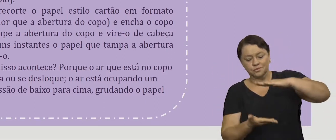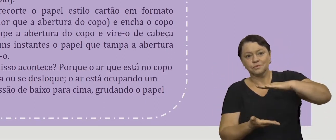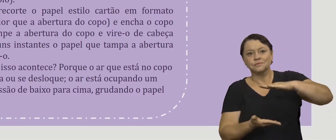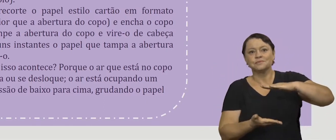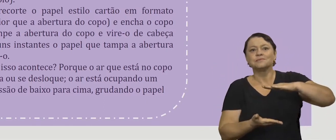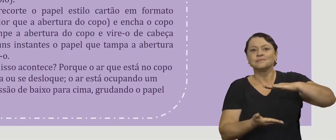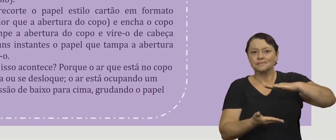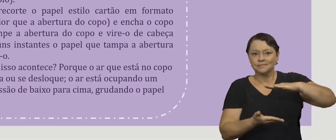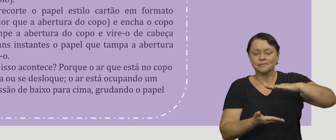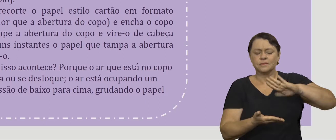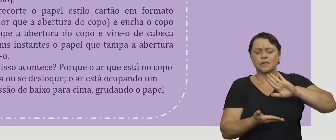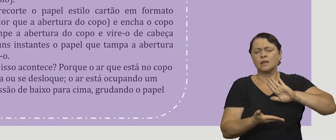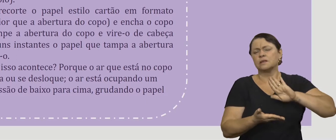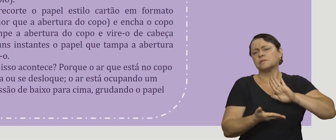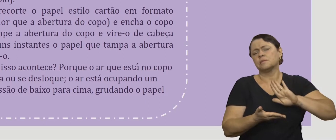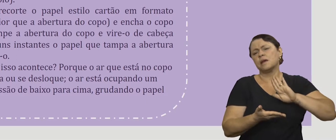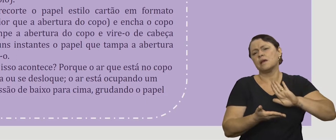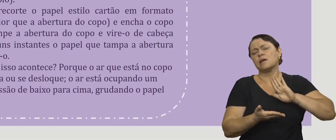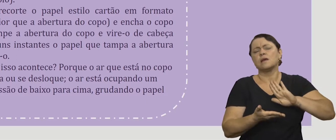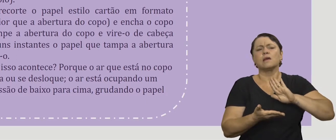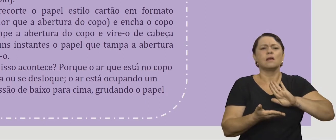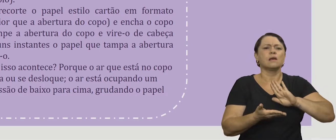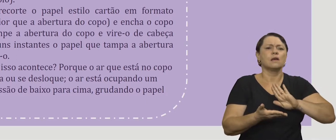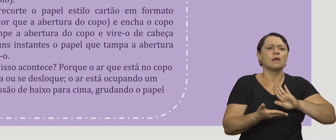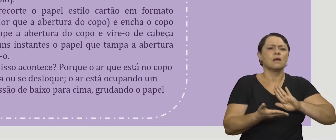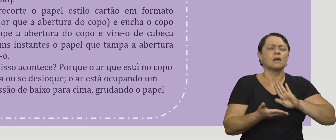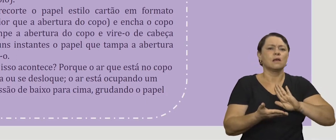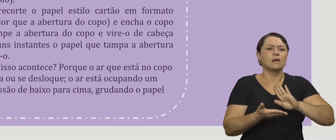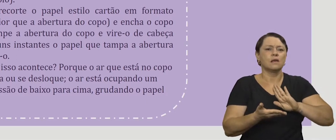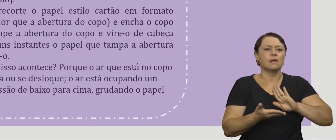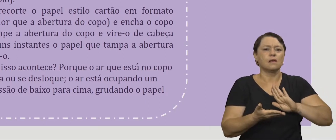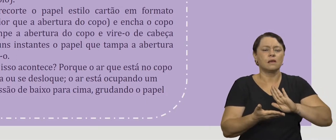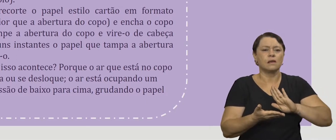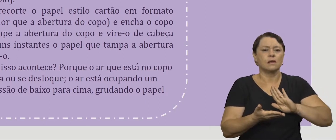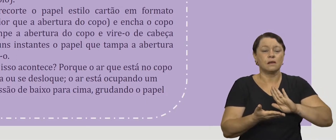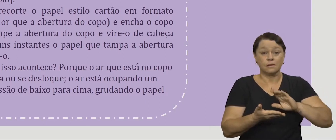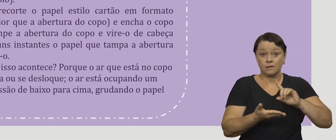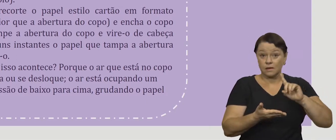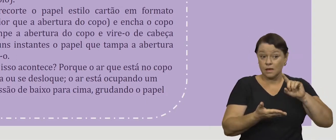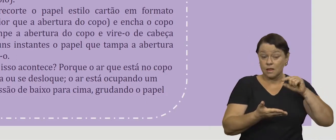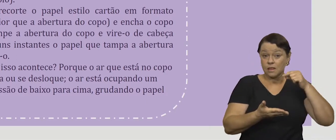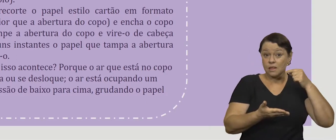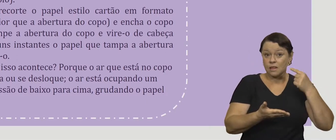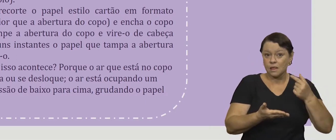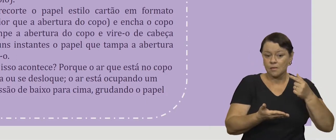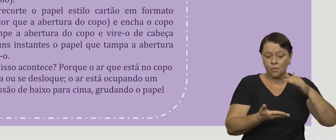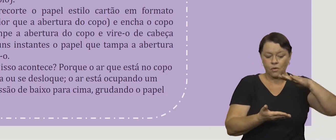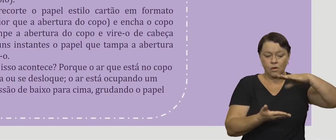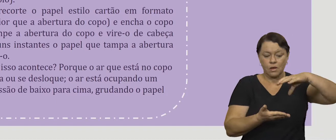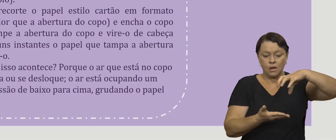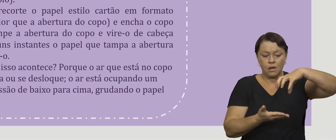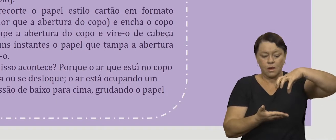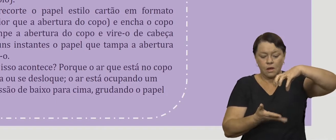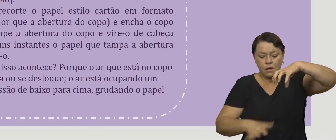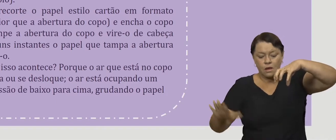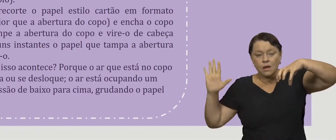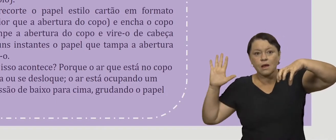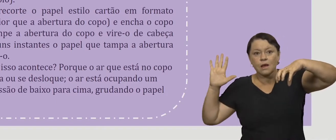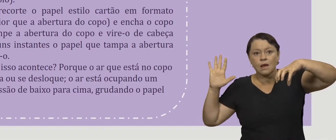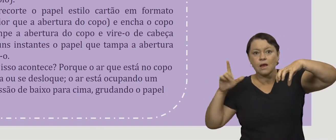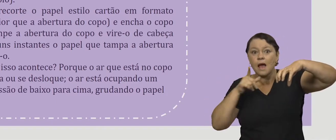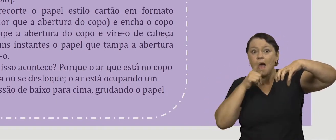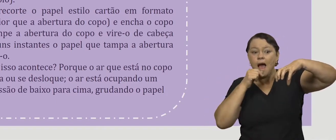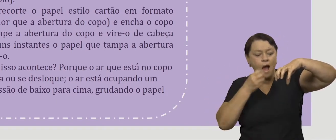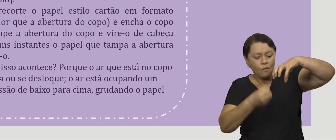baixo. Segure por alguns instantes o papel que tampa a abertura do copo e, em seguida, solte-o. A água